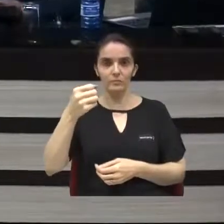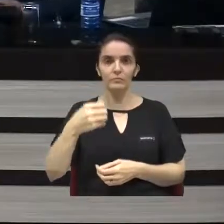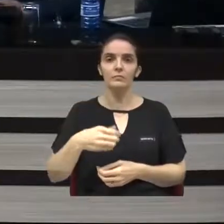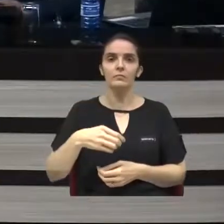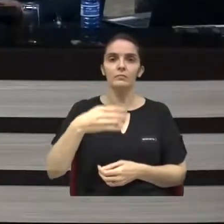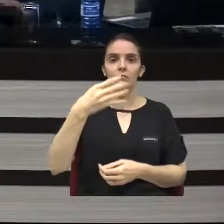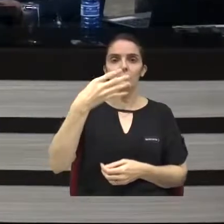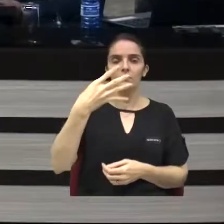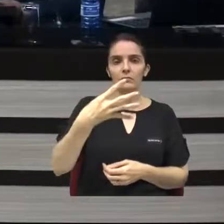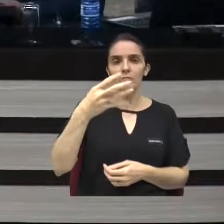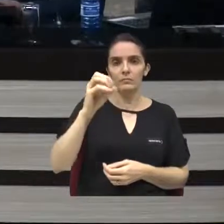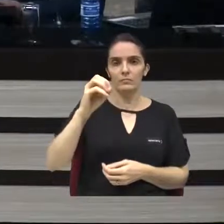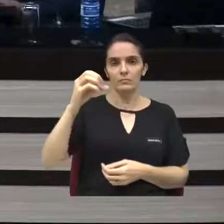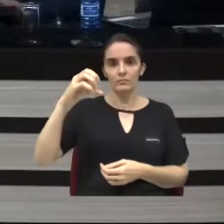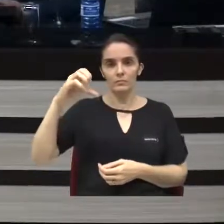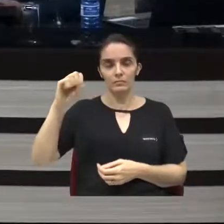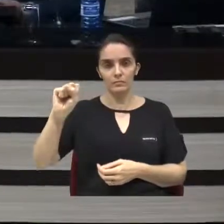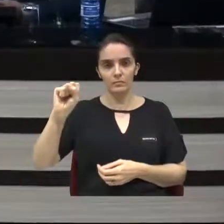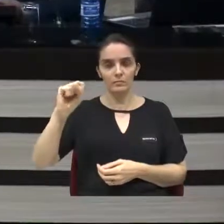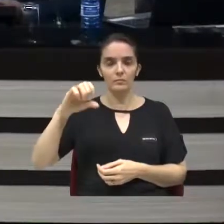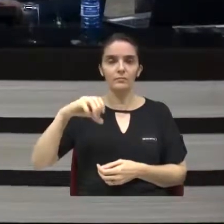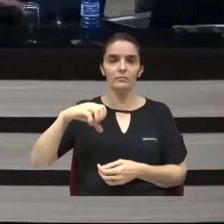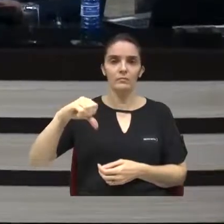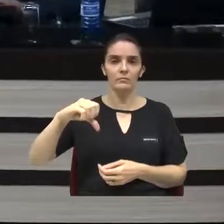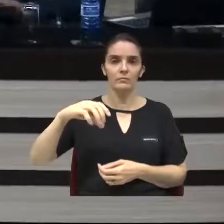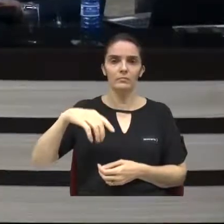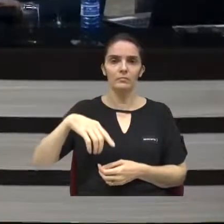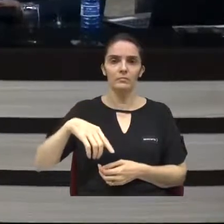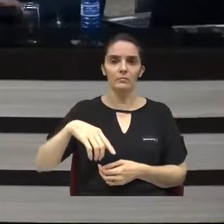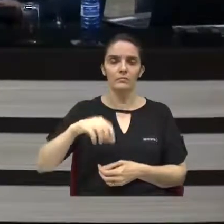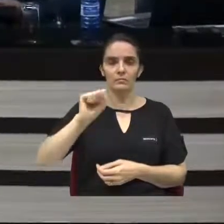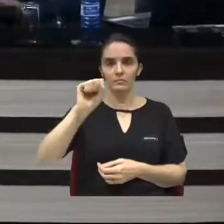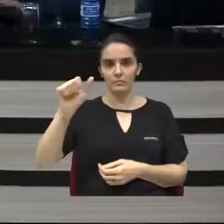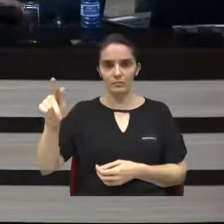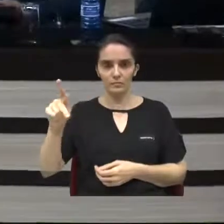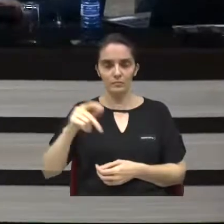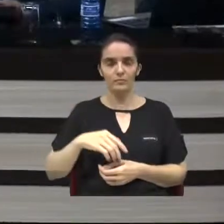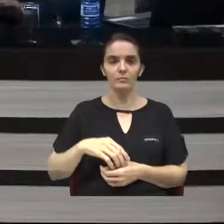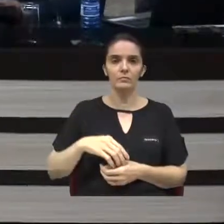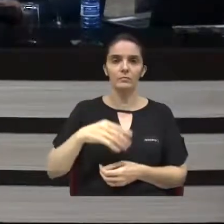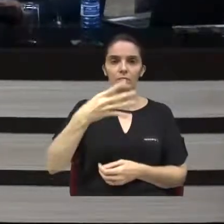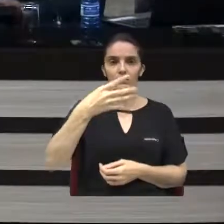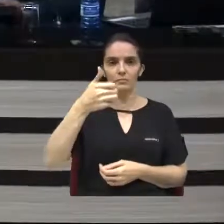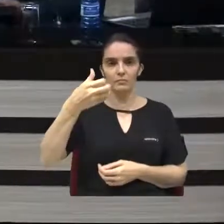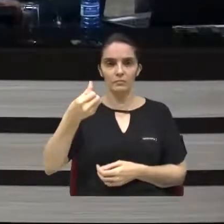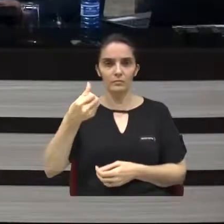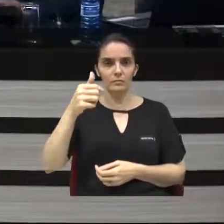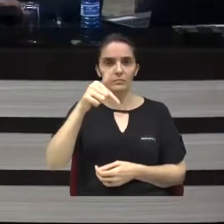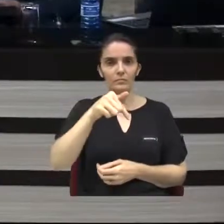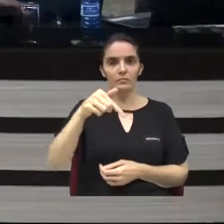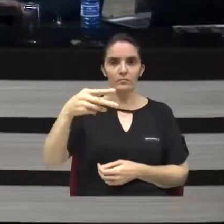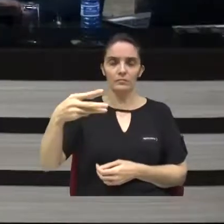48143-809, dígito 9, SSP-SP, do CPF número